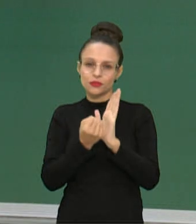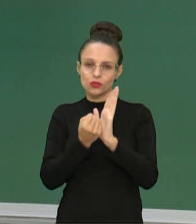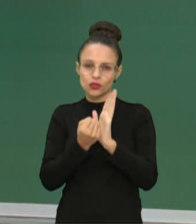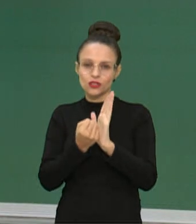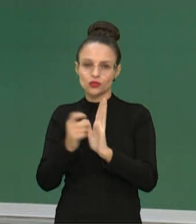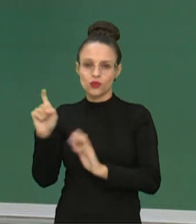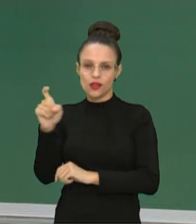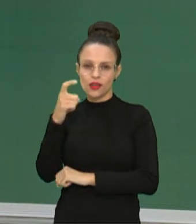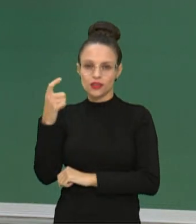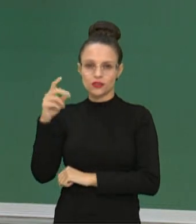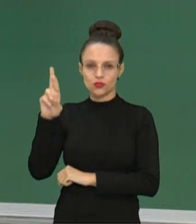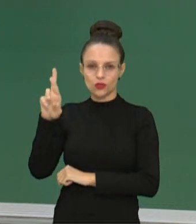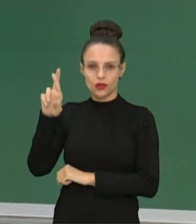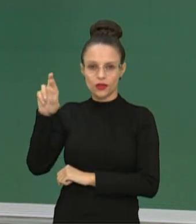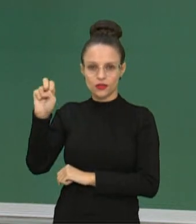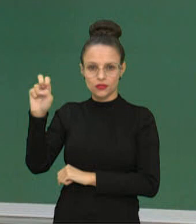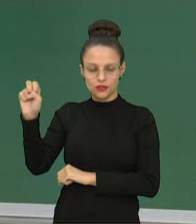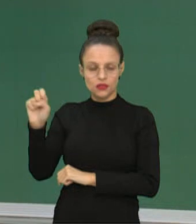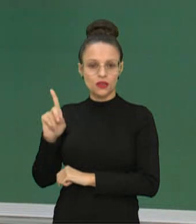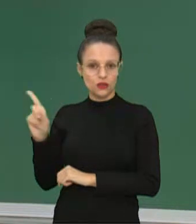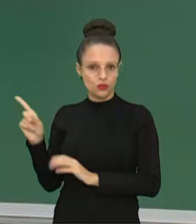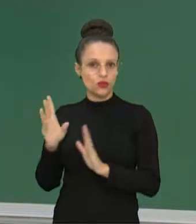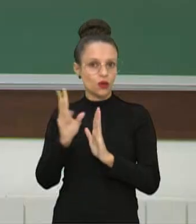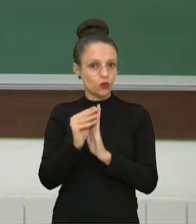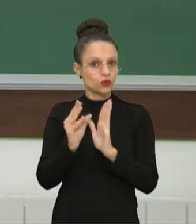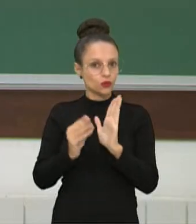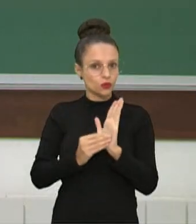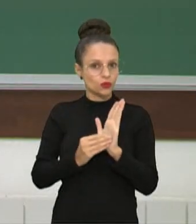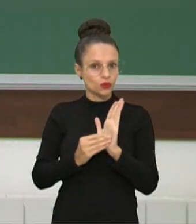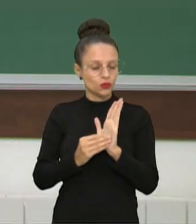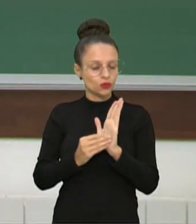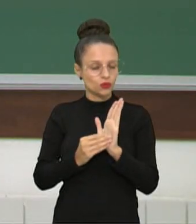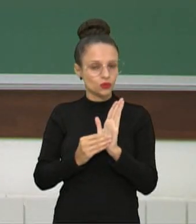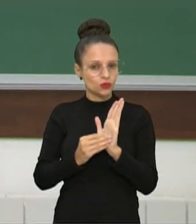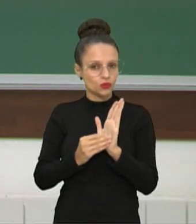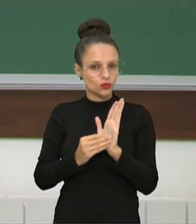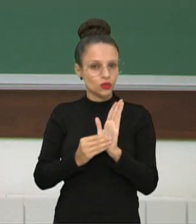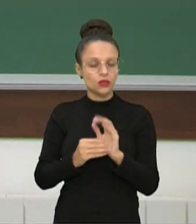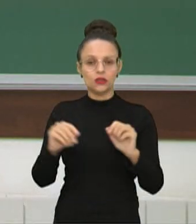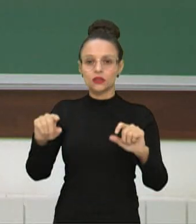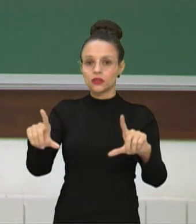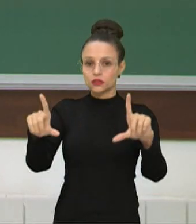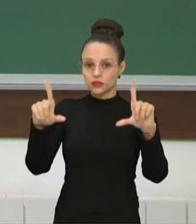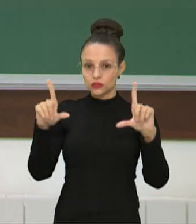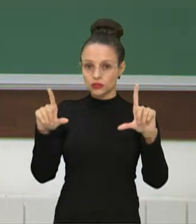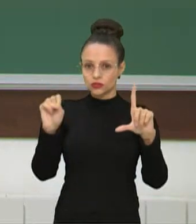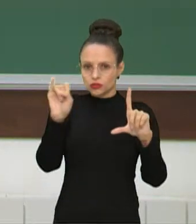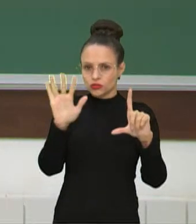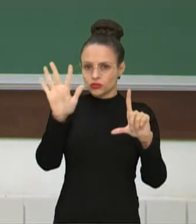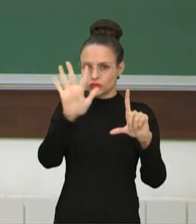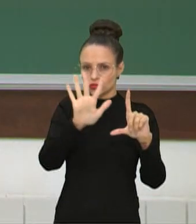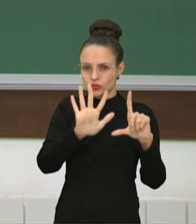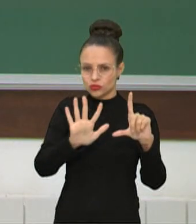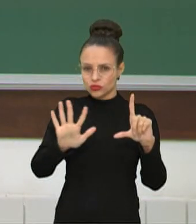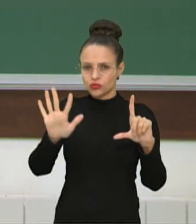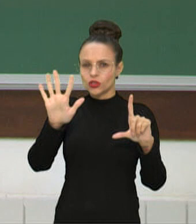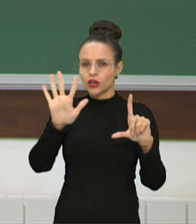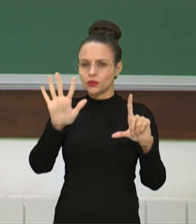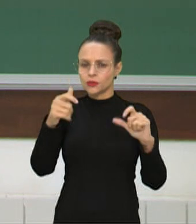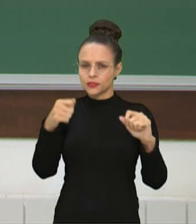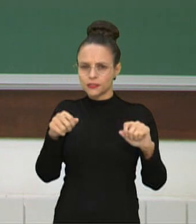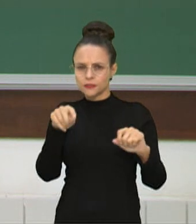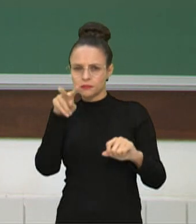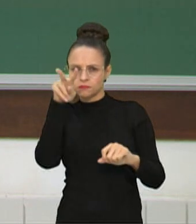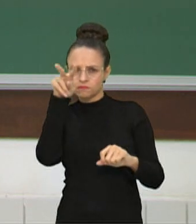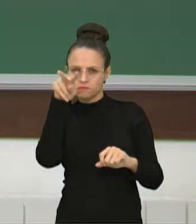que interessante essa jogada, isso aqui tem que ser conteúdo. Repito, charge como mapa, você tem que